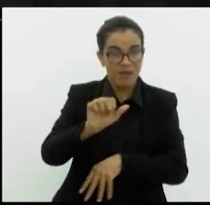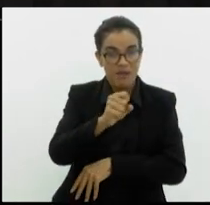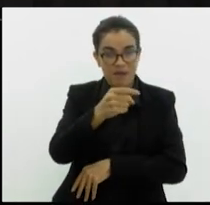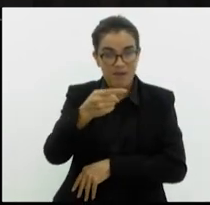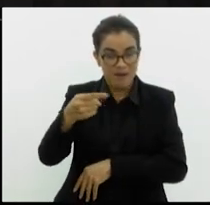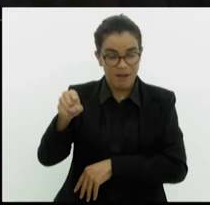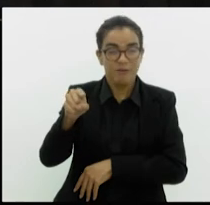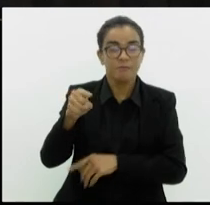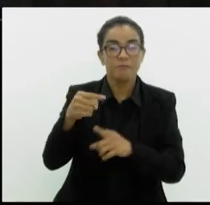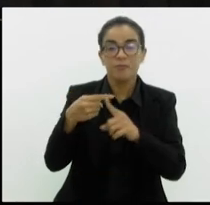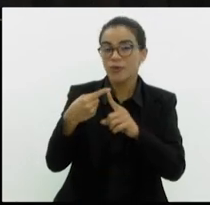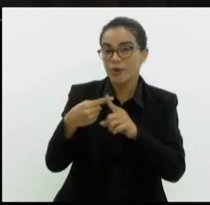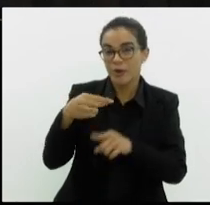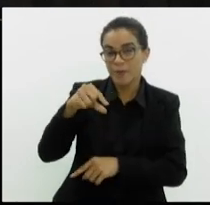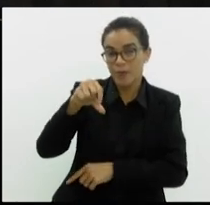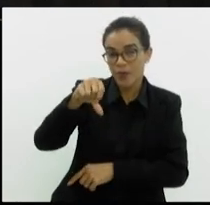porque